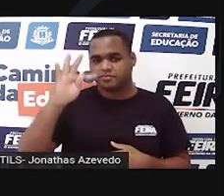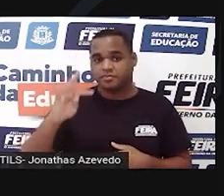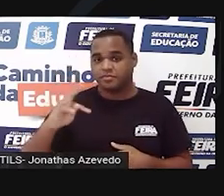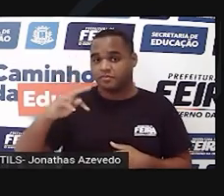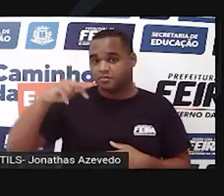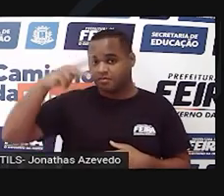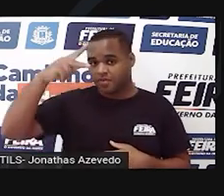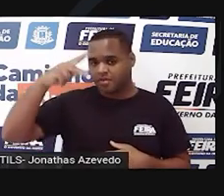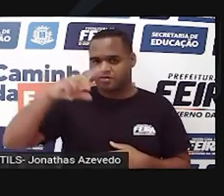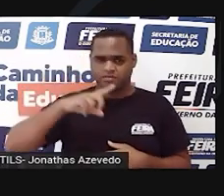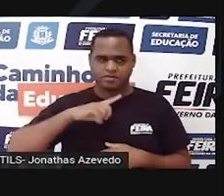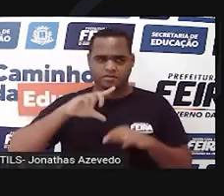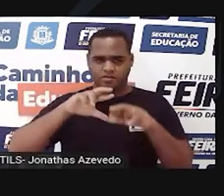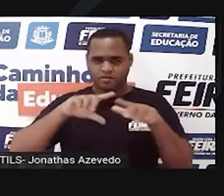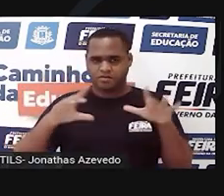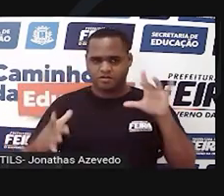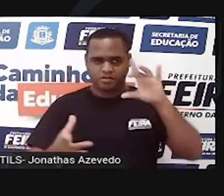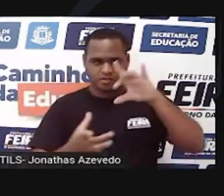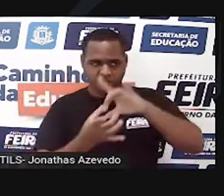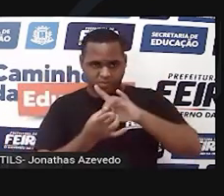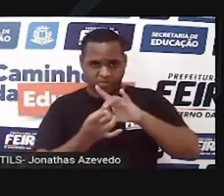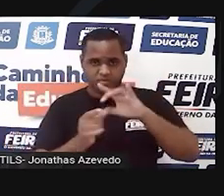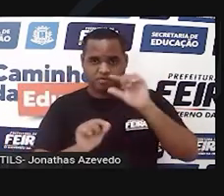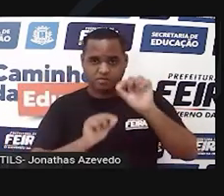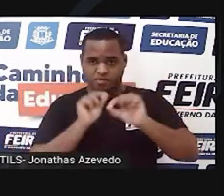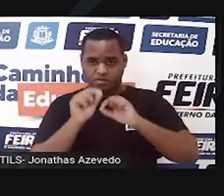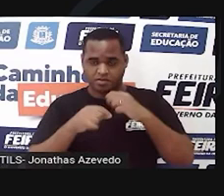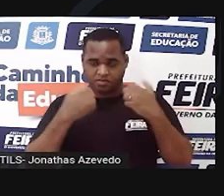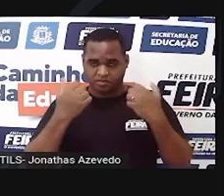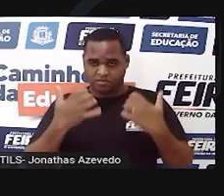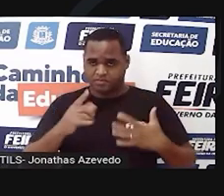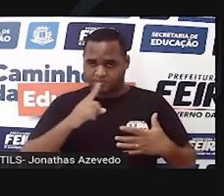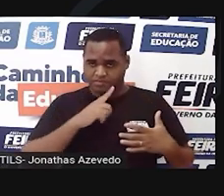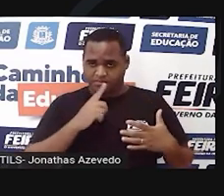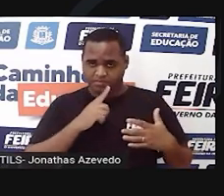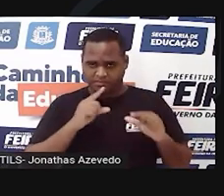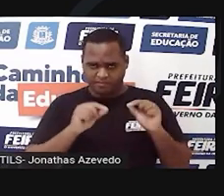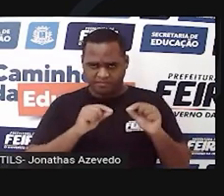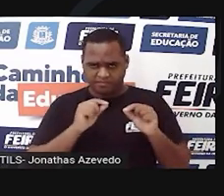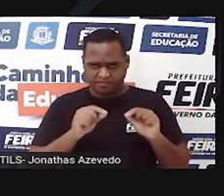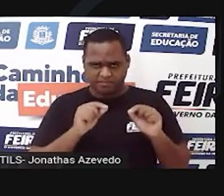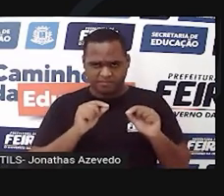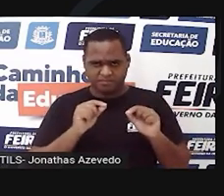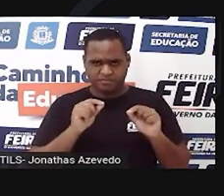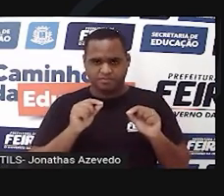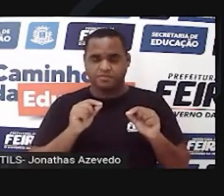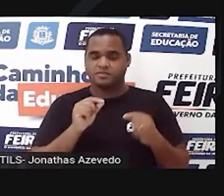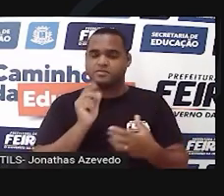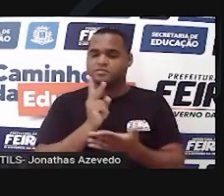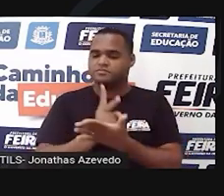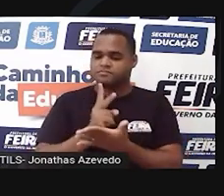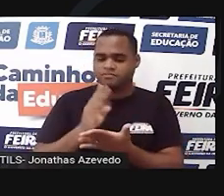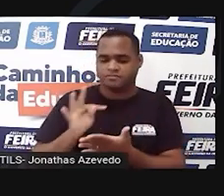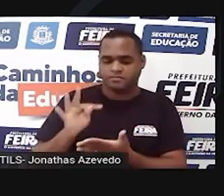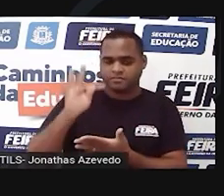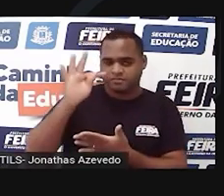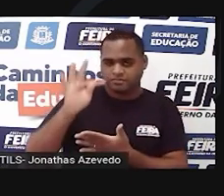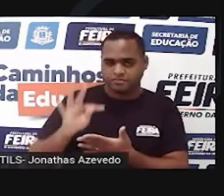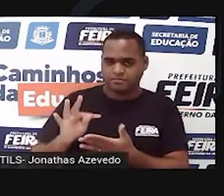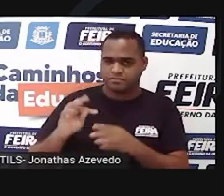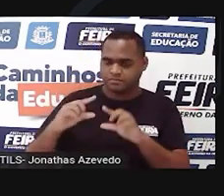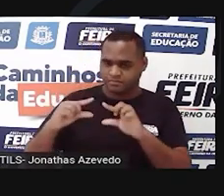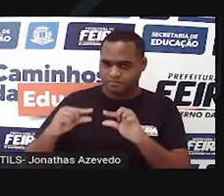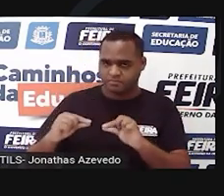está associada ao que chamamos de quente. E uma temperatura menor é o